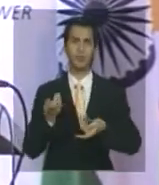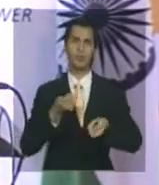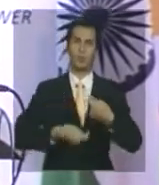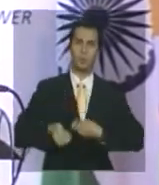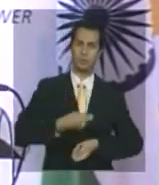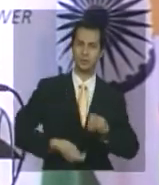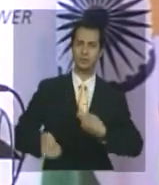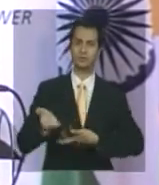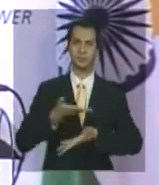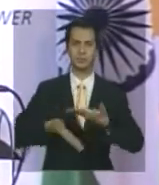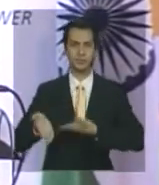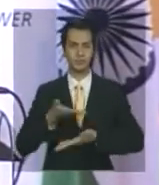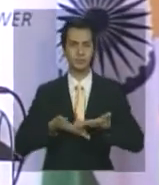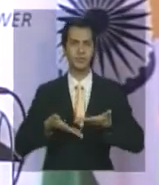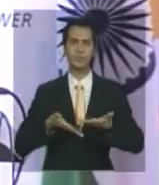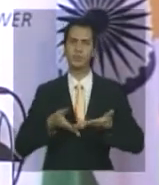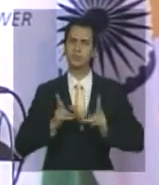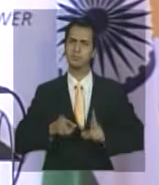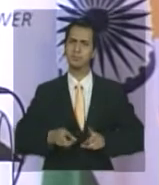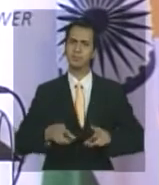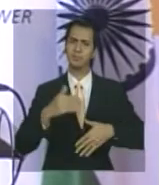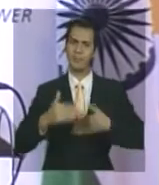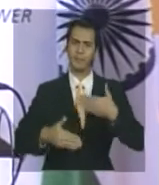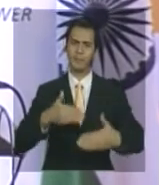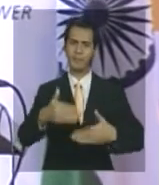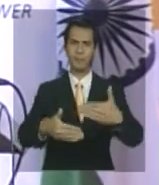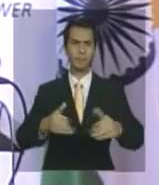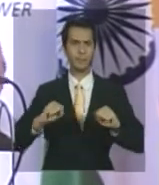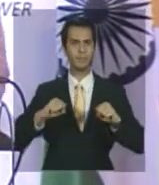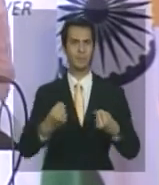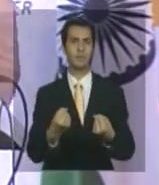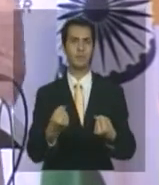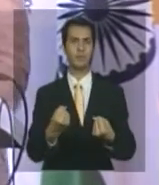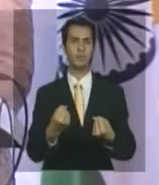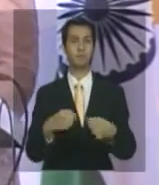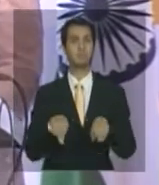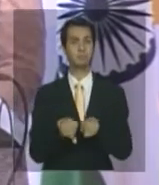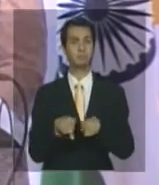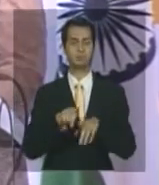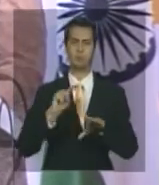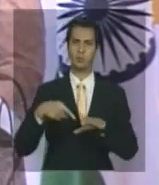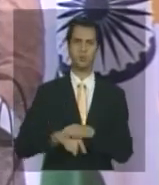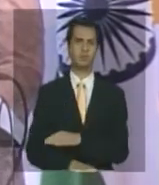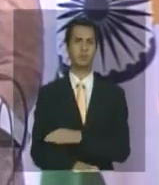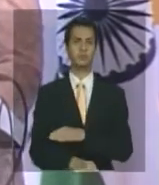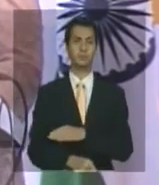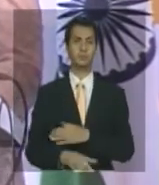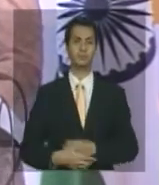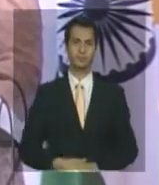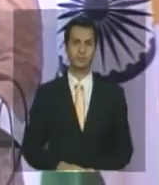comerciais cada vez mais sólidas e mais profundas.